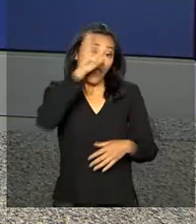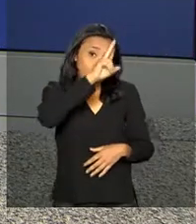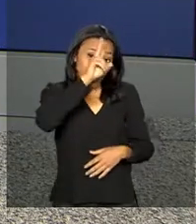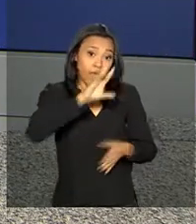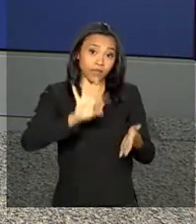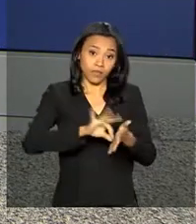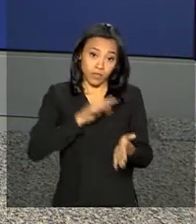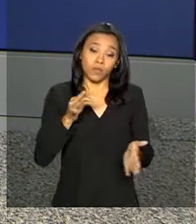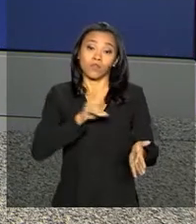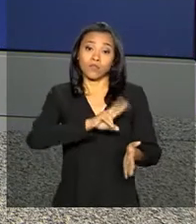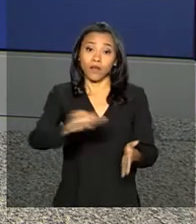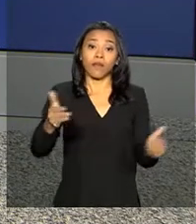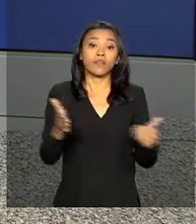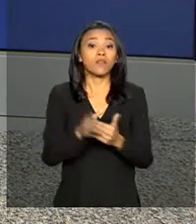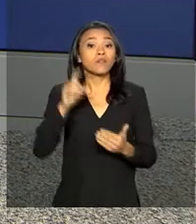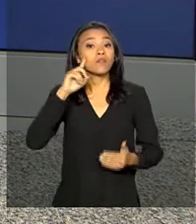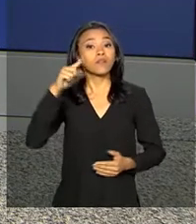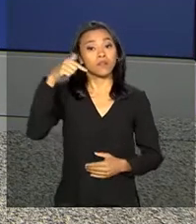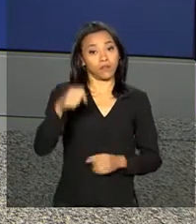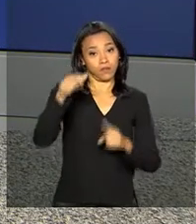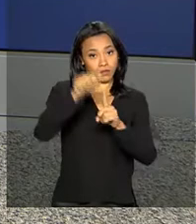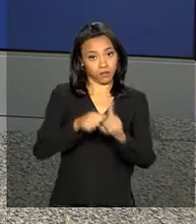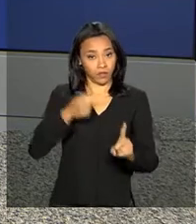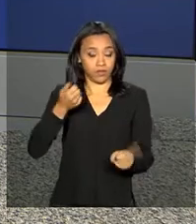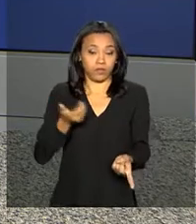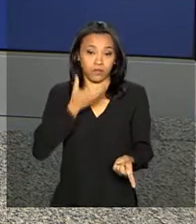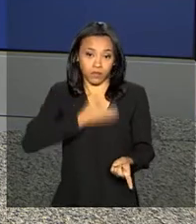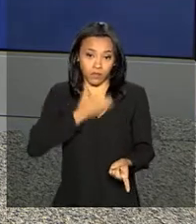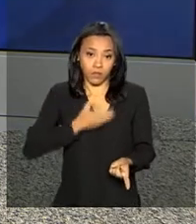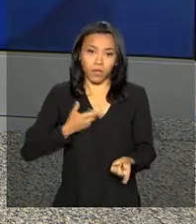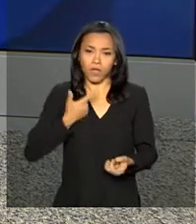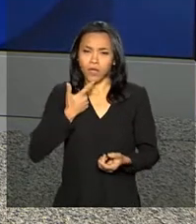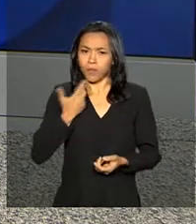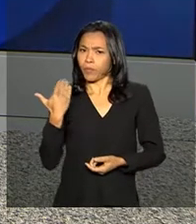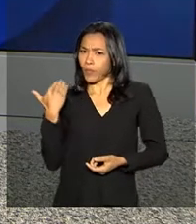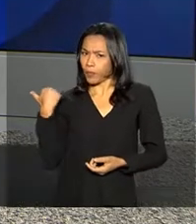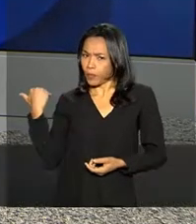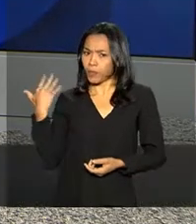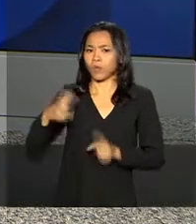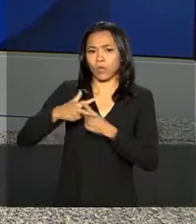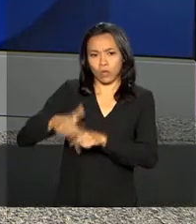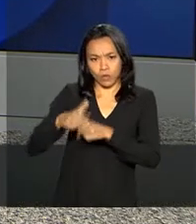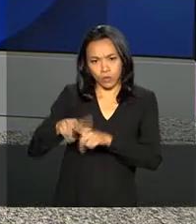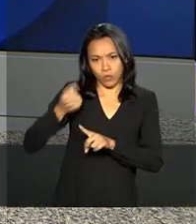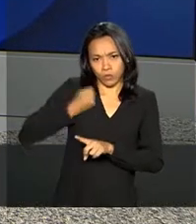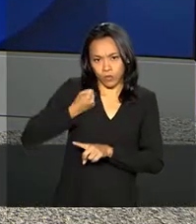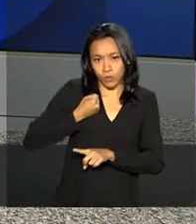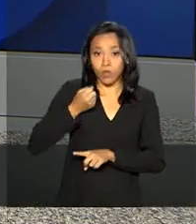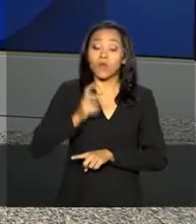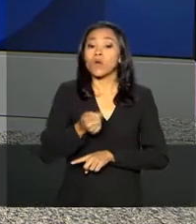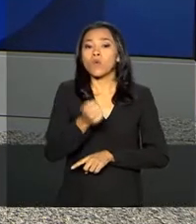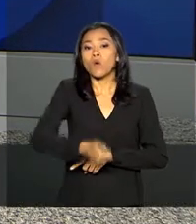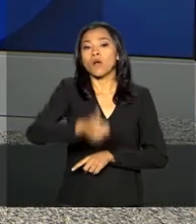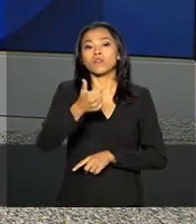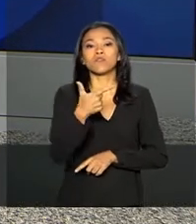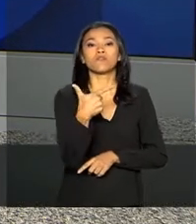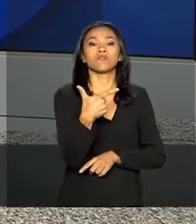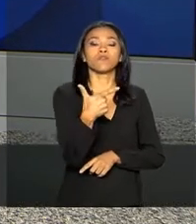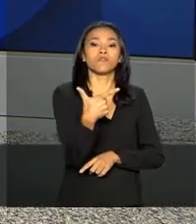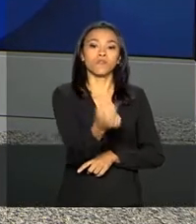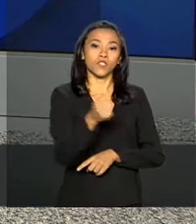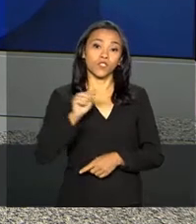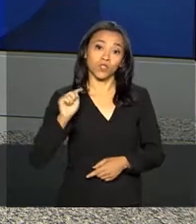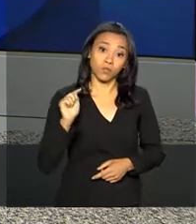até o dia 7 de dezembro números atualizados agora há pouco pelo ministério da saúde mostram que quase 20 mil médicos com o